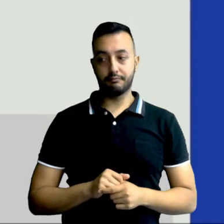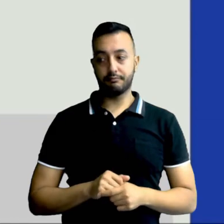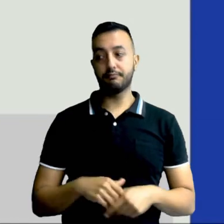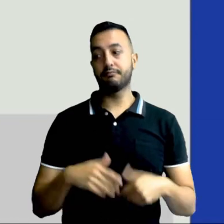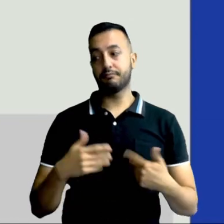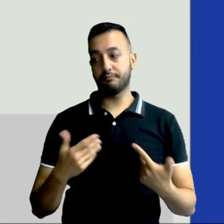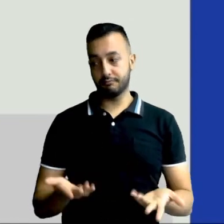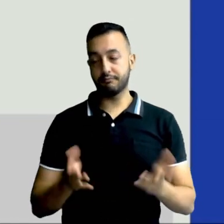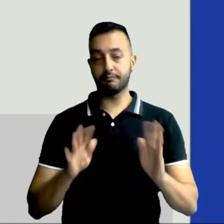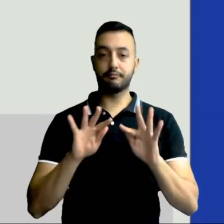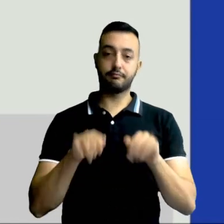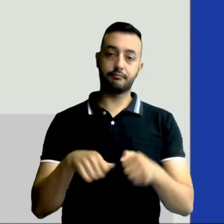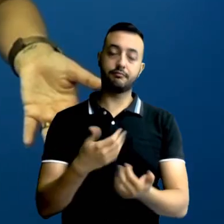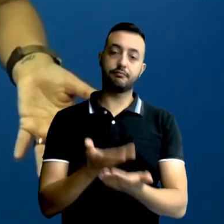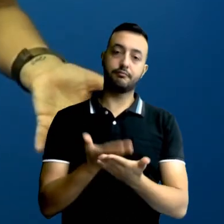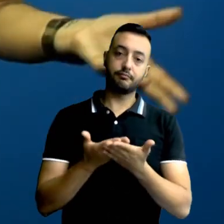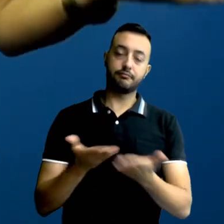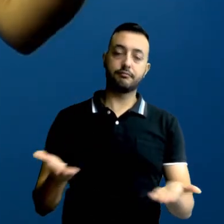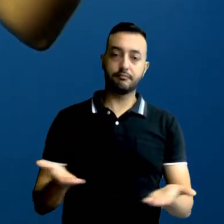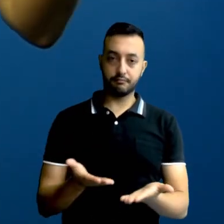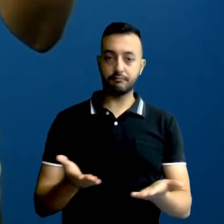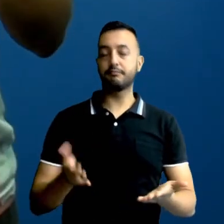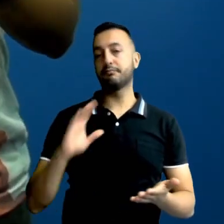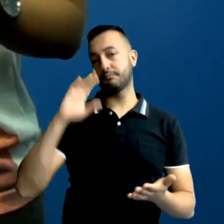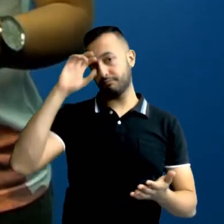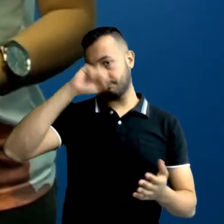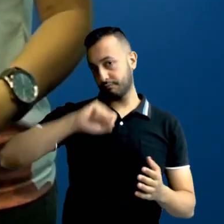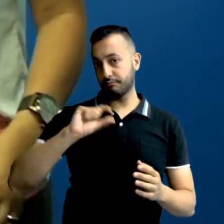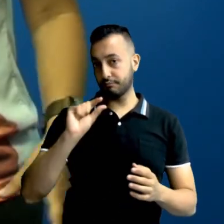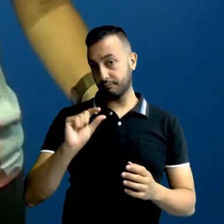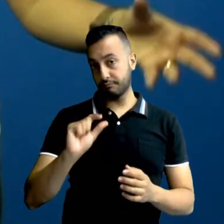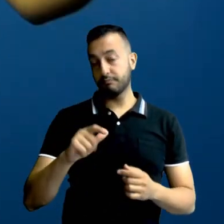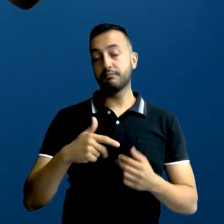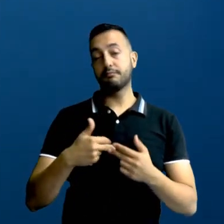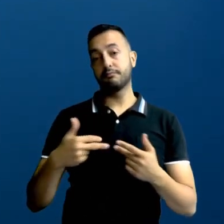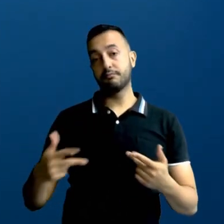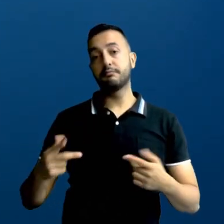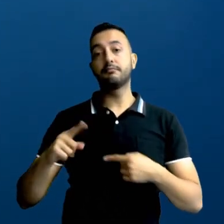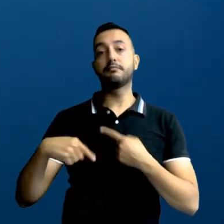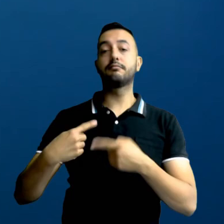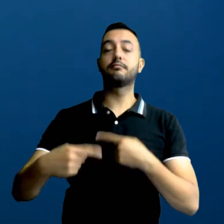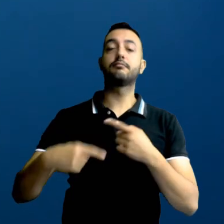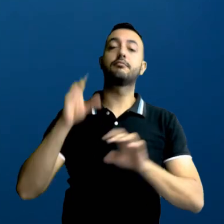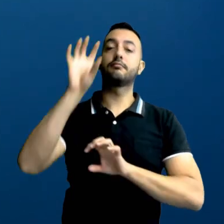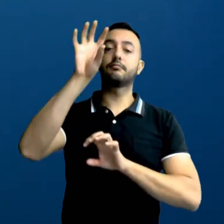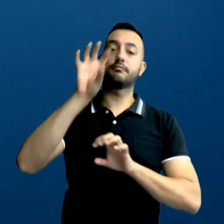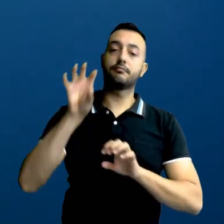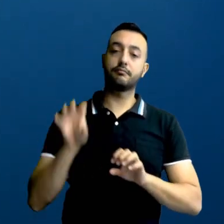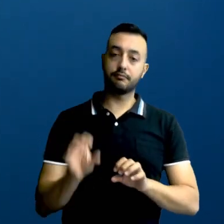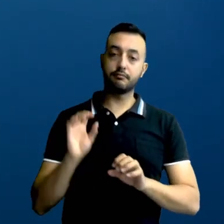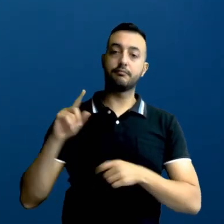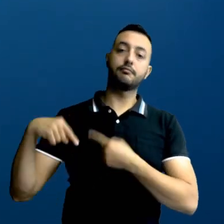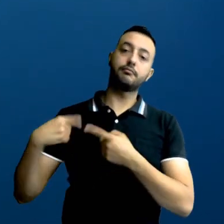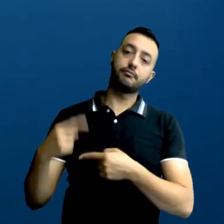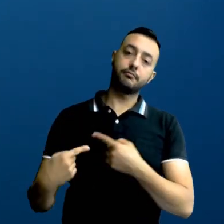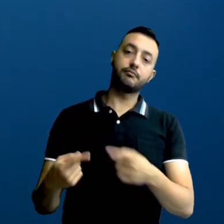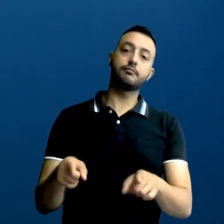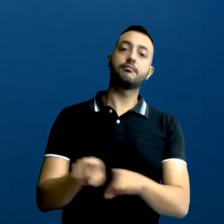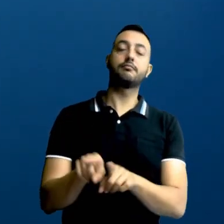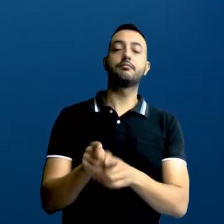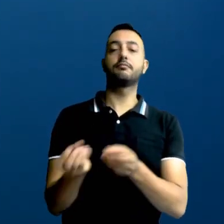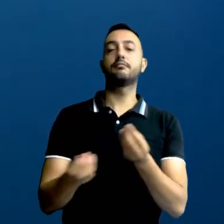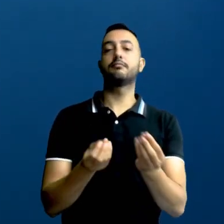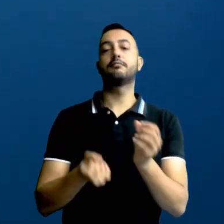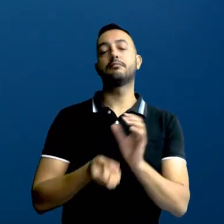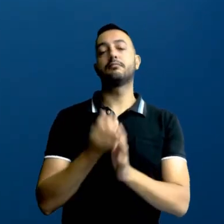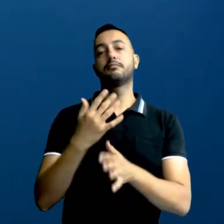E aí finalizando a aula de hoje conheceremos um pouco sobre capitanias hereditárias e como se deu nem o surgimento da